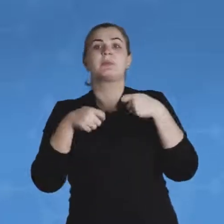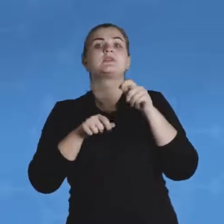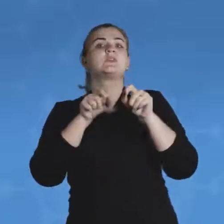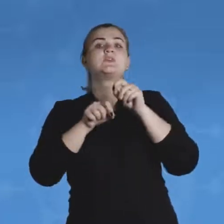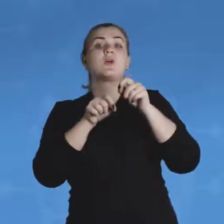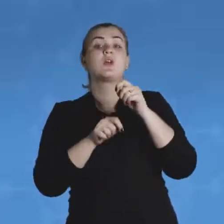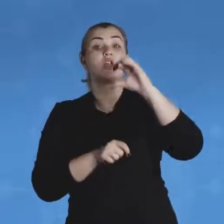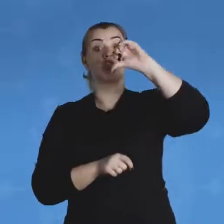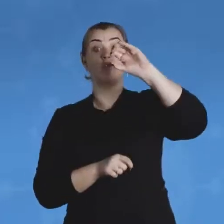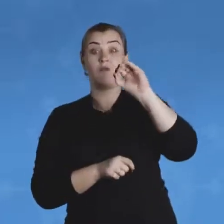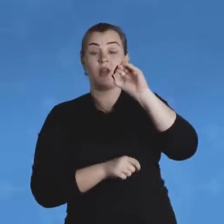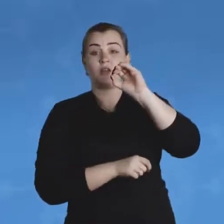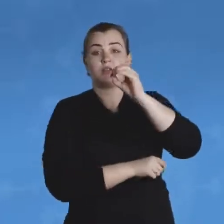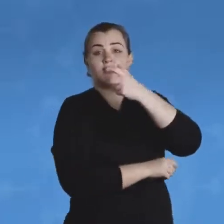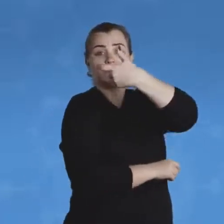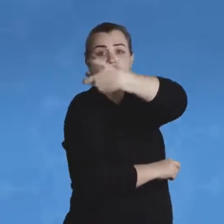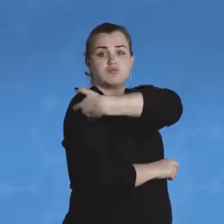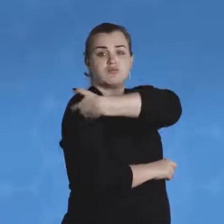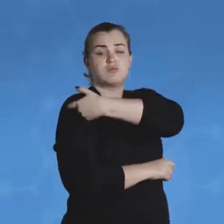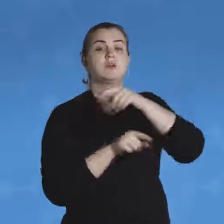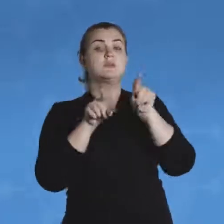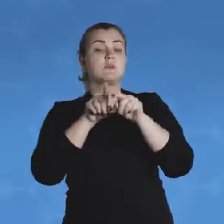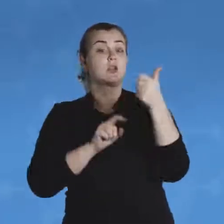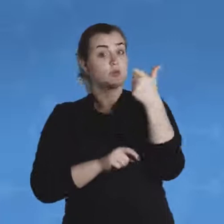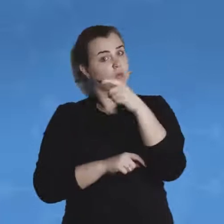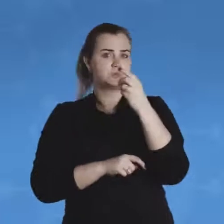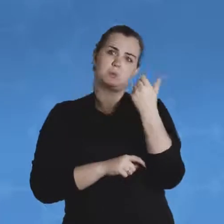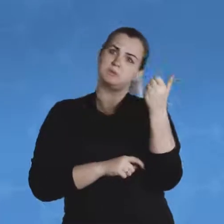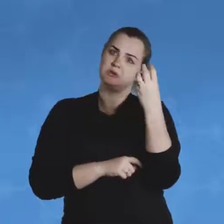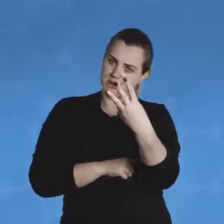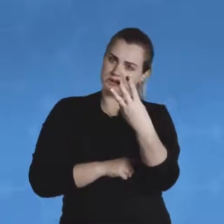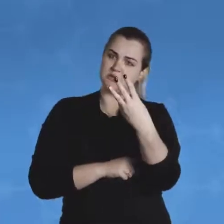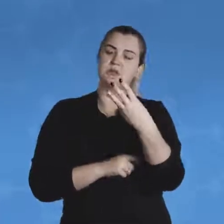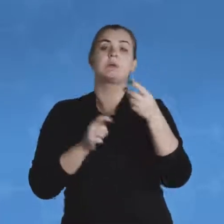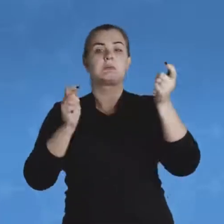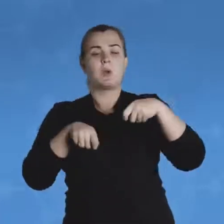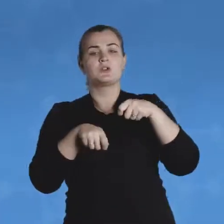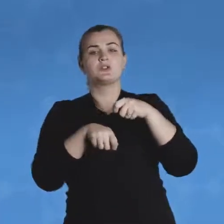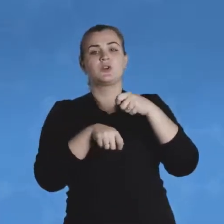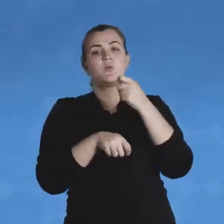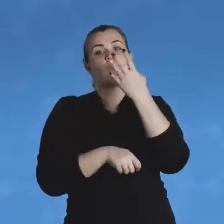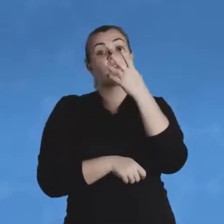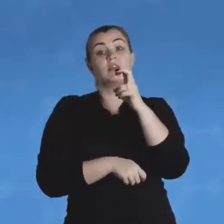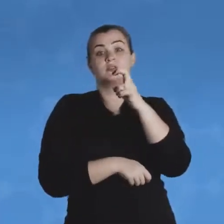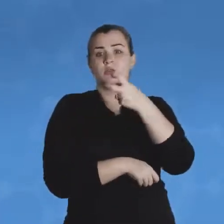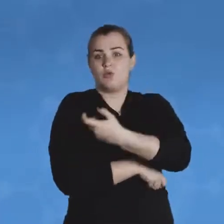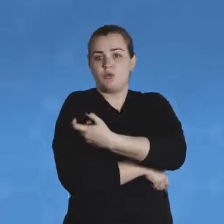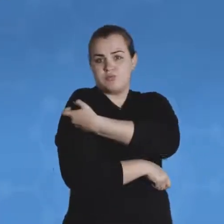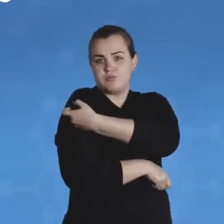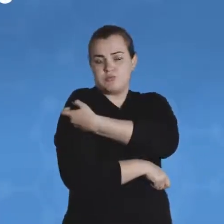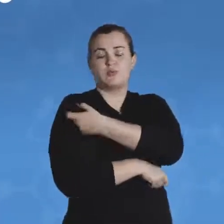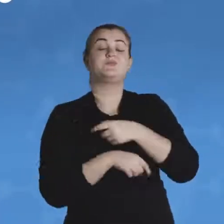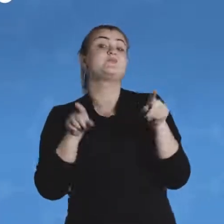ângulo de 90 graus e as de 12 a 13 mm em um ângulo de 45 graus. Naqueles